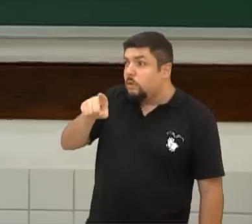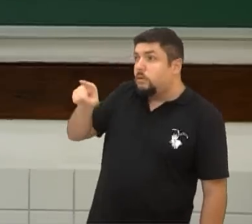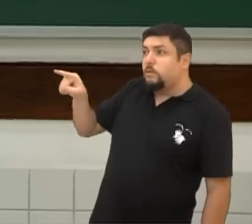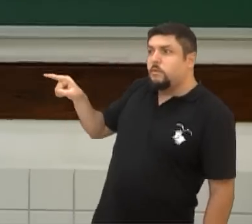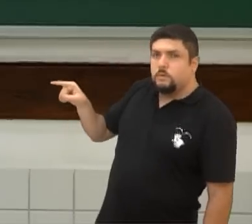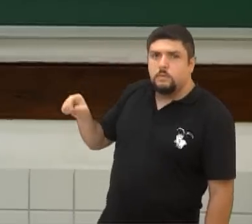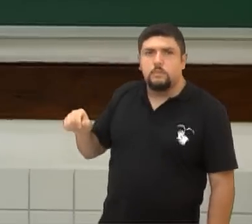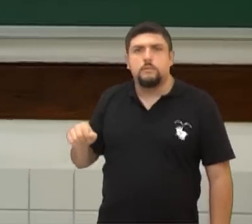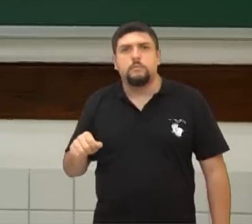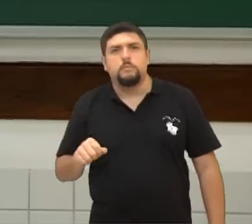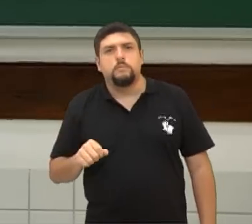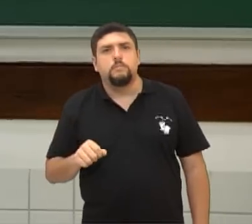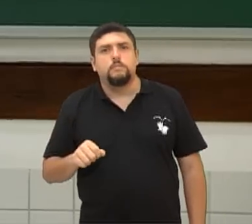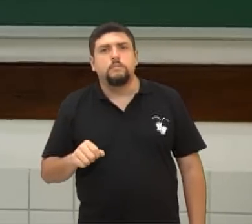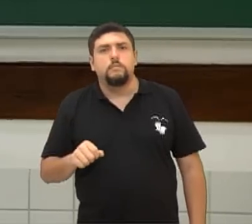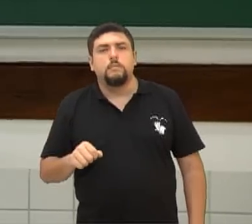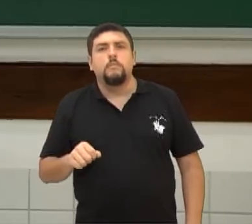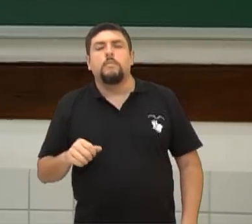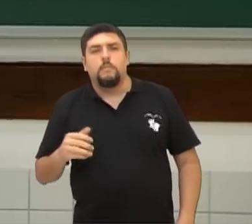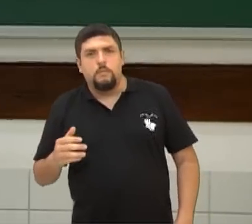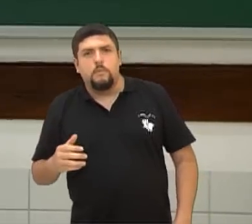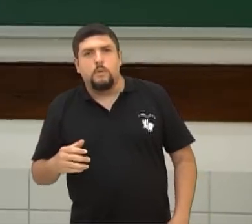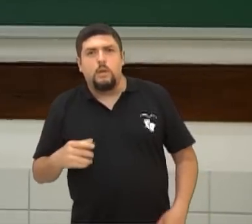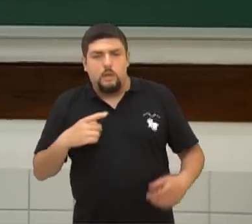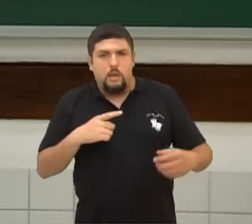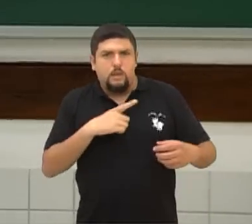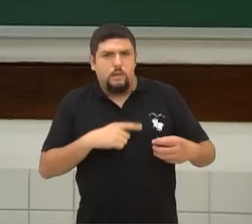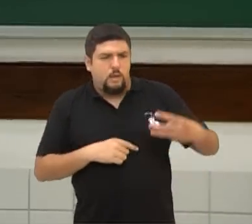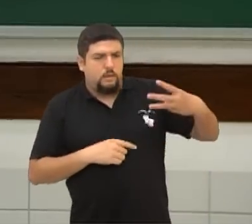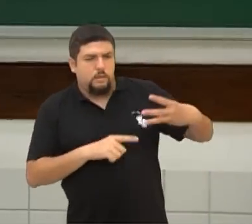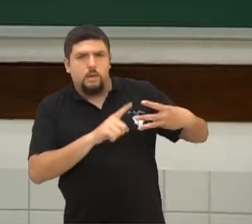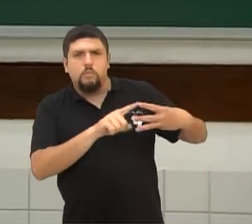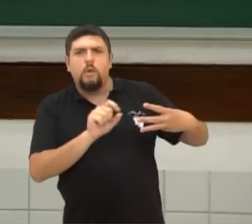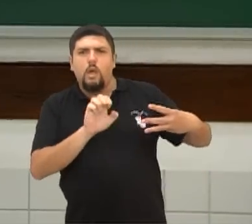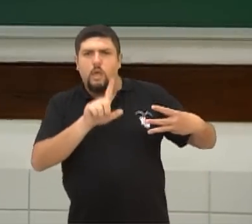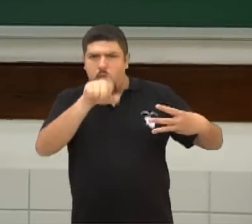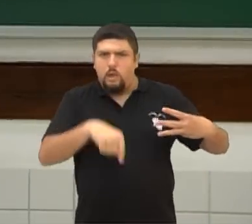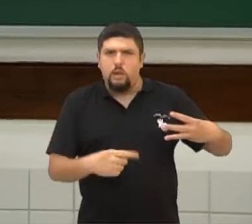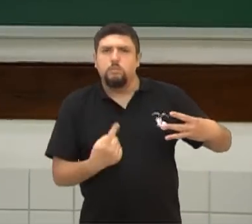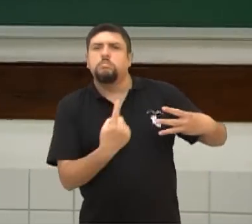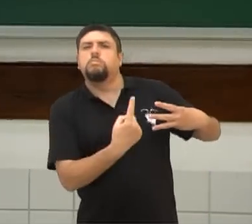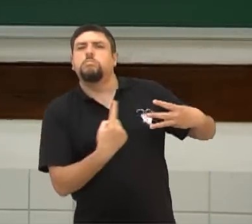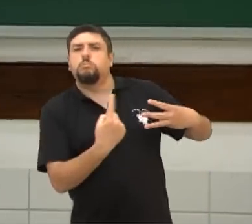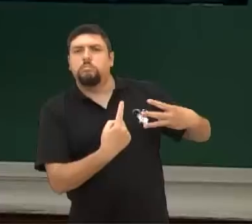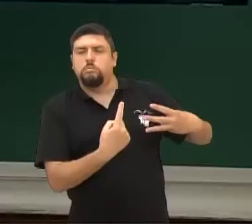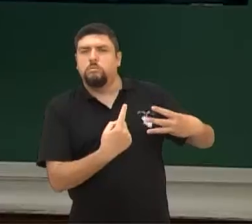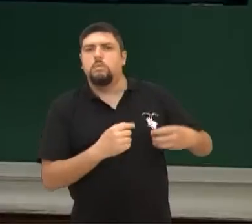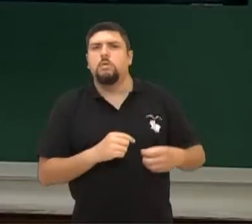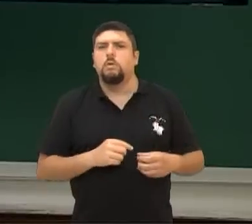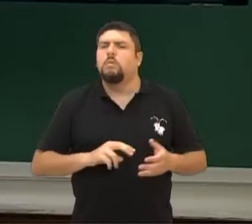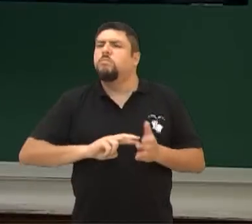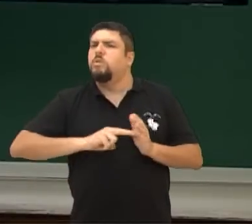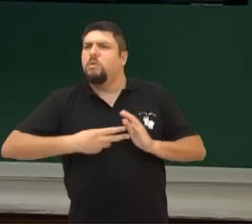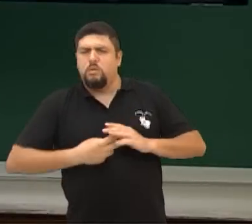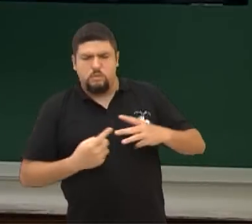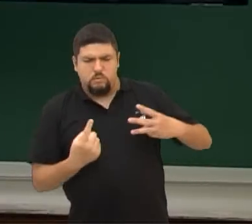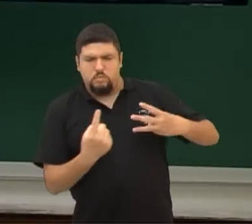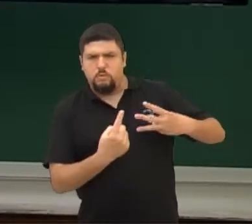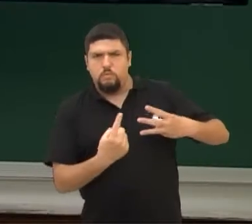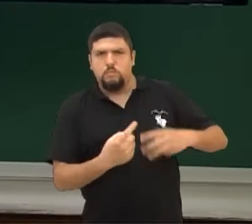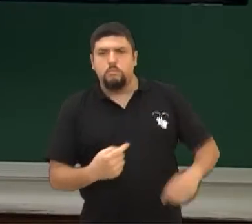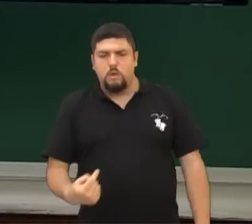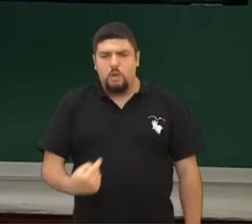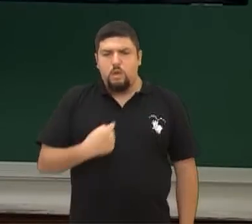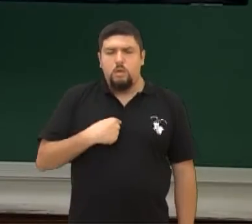elas. Aqui nós temos 3 pessoas do singular. O que significa ser do singular, professora? Quantas pessoas tem